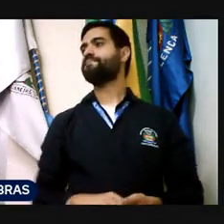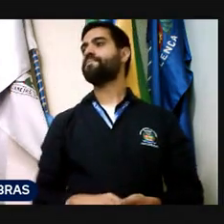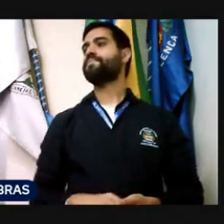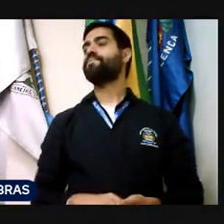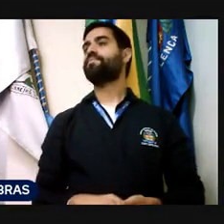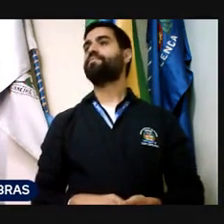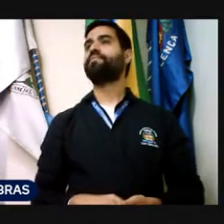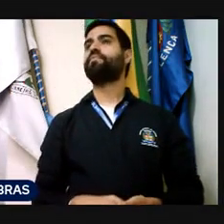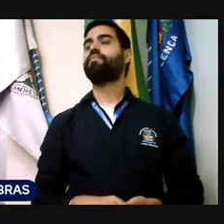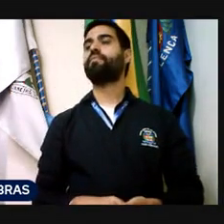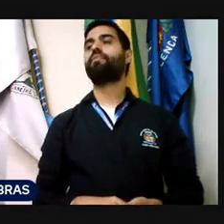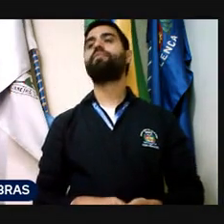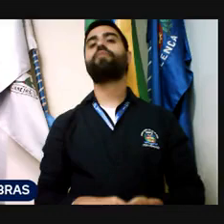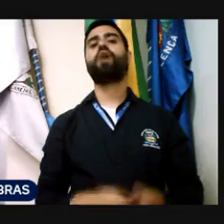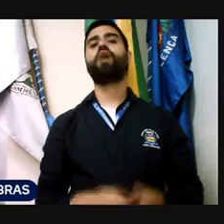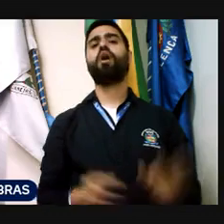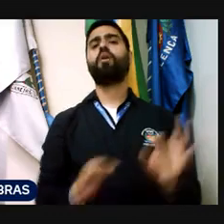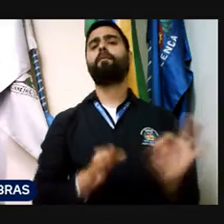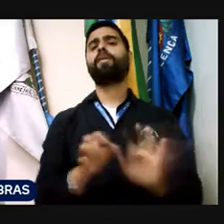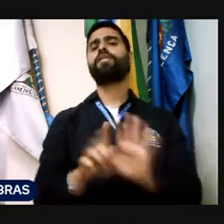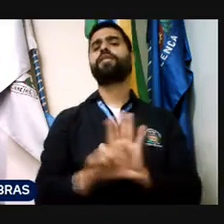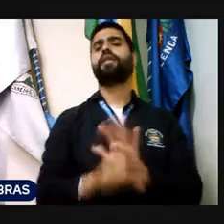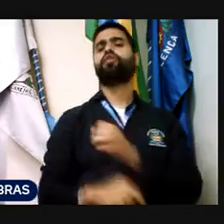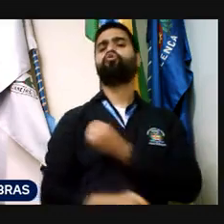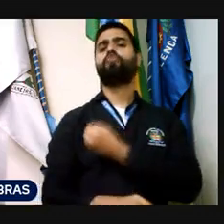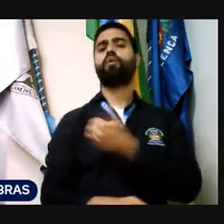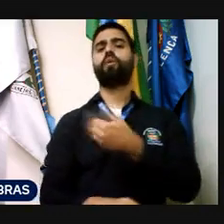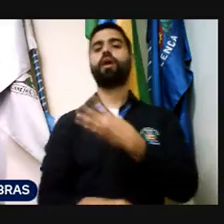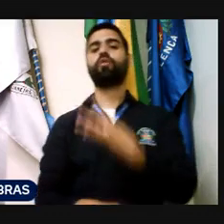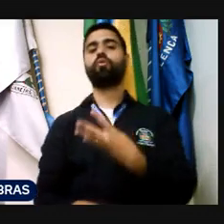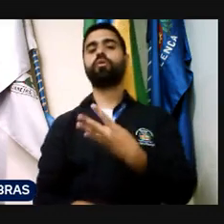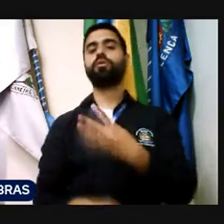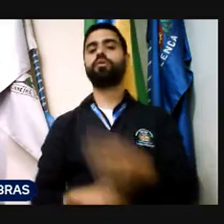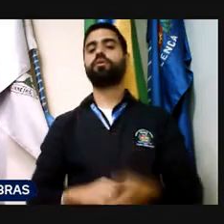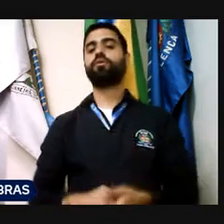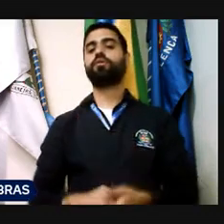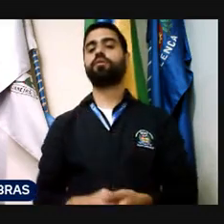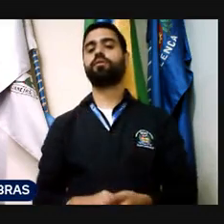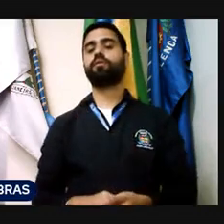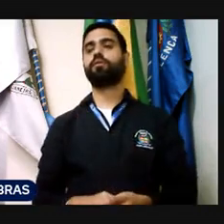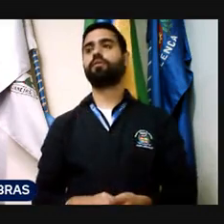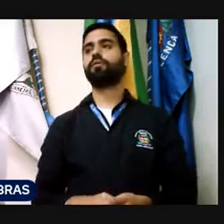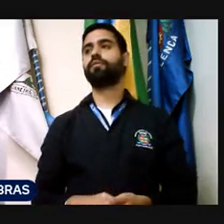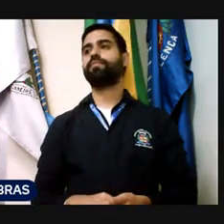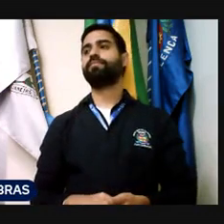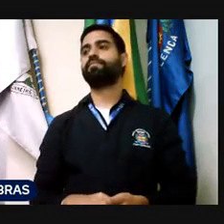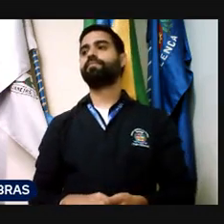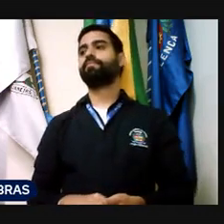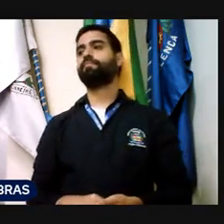Projeto de lei número 14 de 2021, empregabilidade.